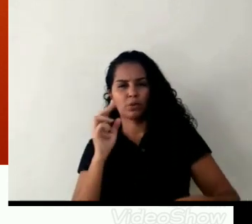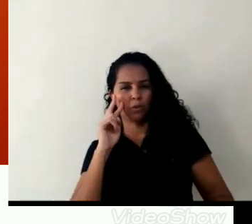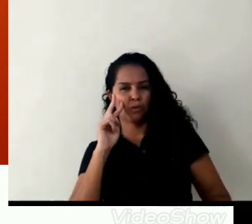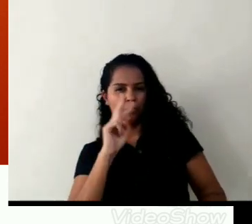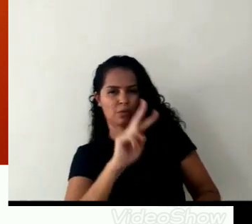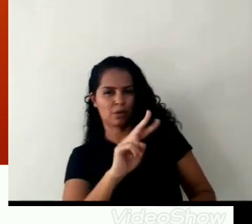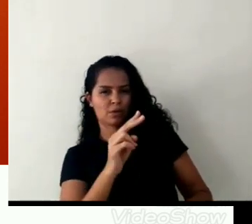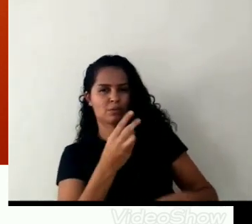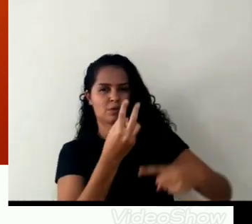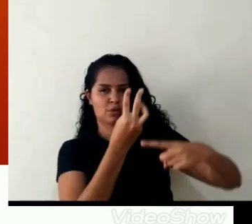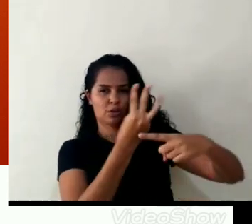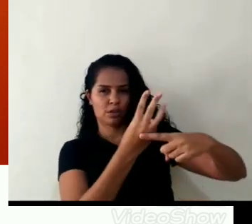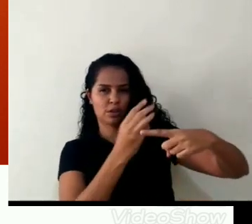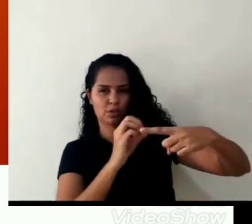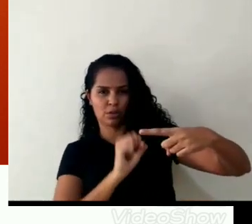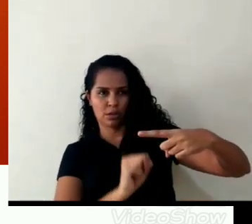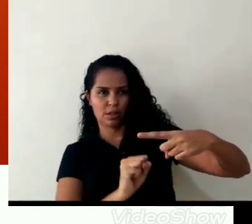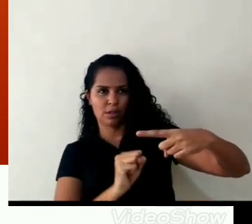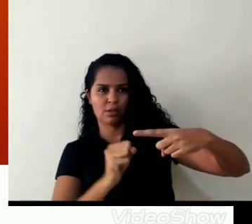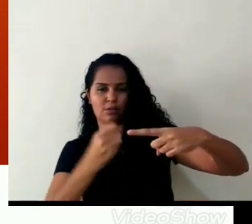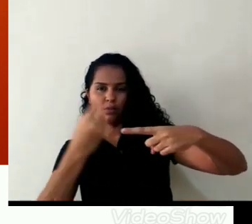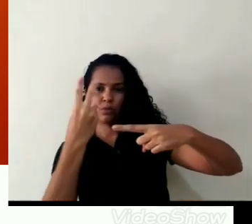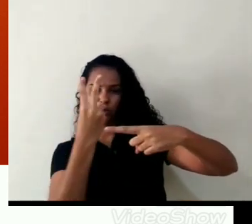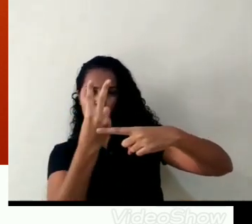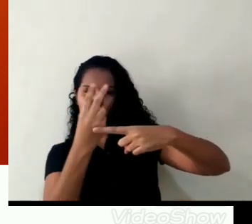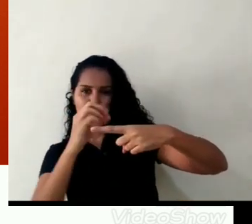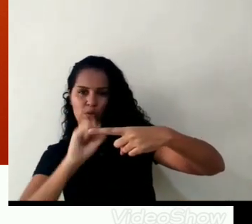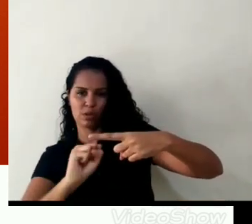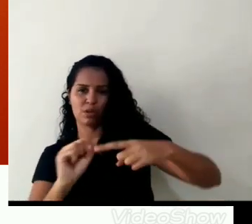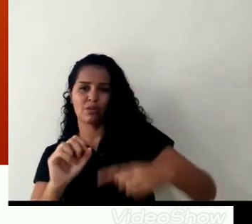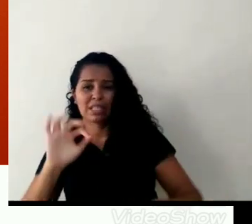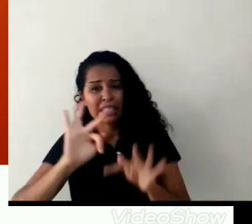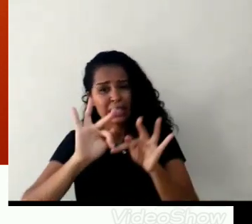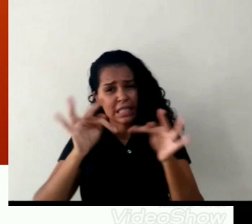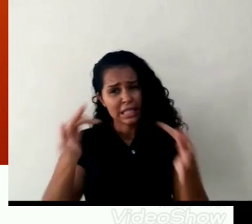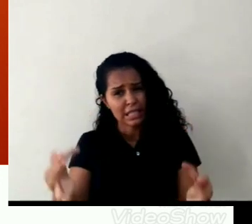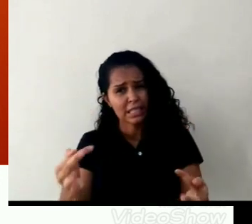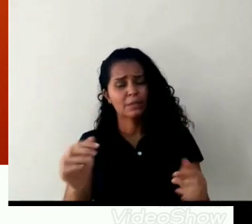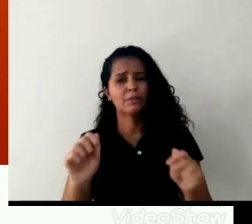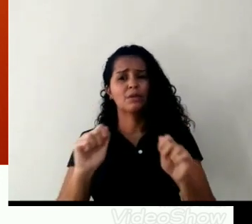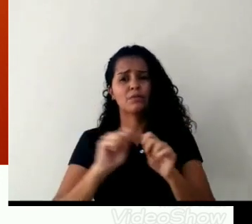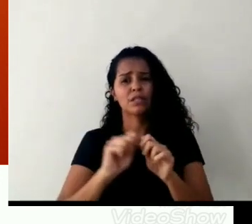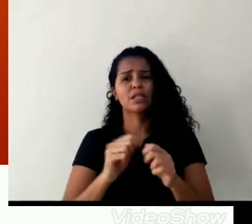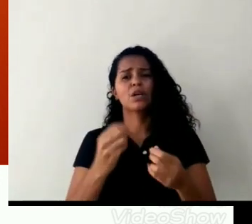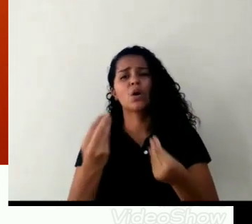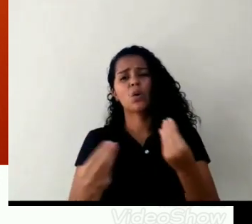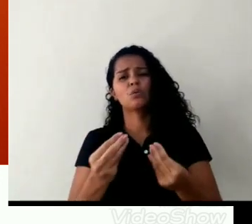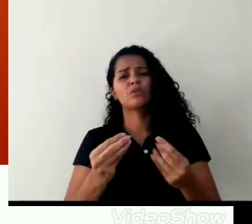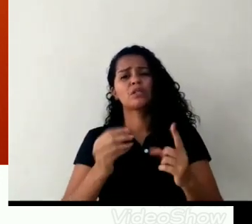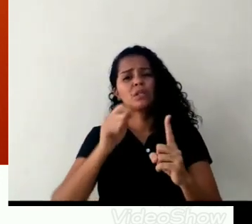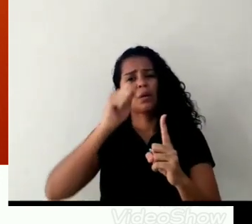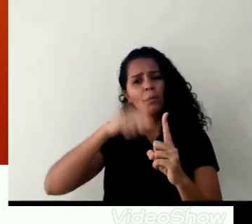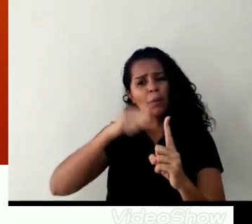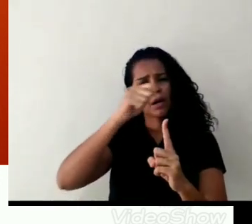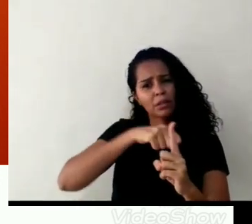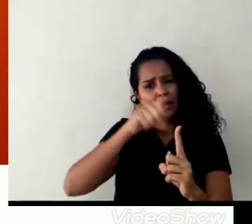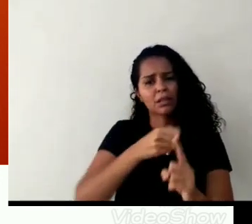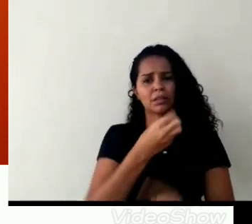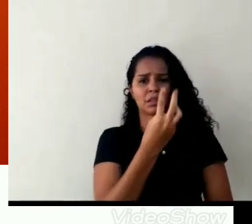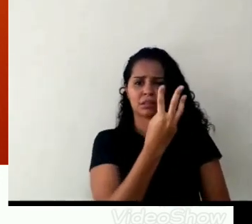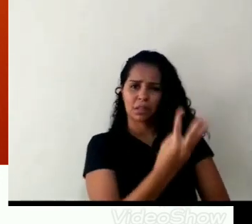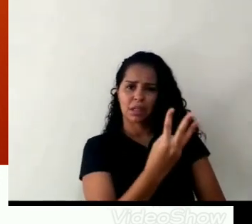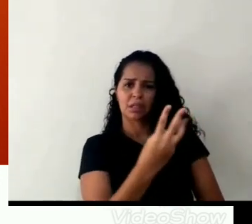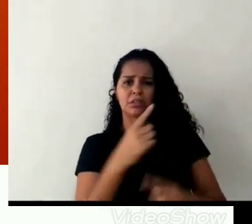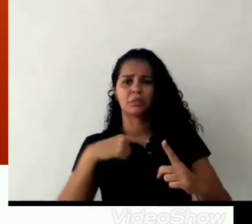estivesse somando 3 bananas com 2 bananas. A resposta será 5 bananas. Da mesma forma, eu